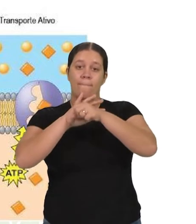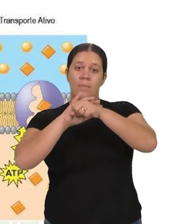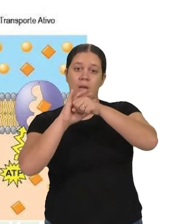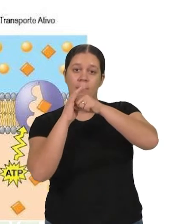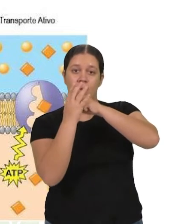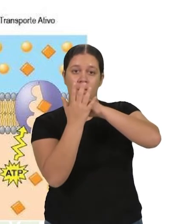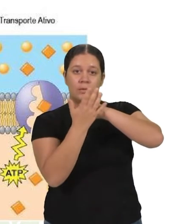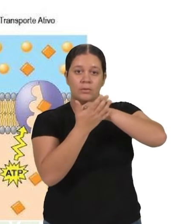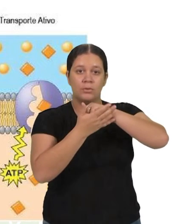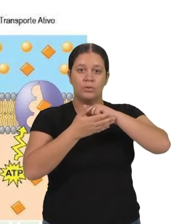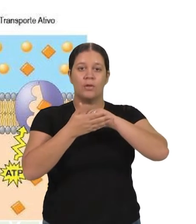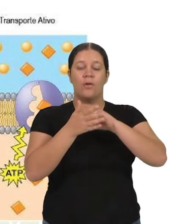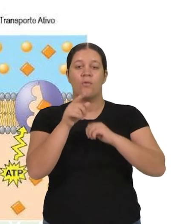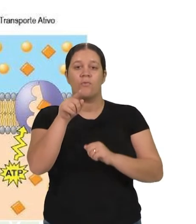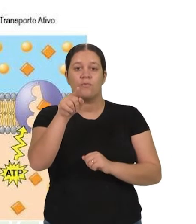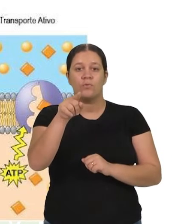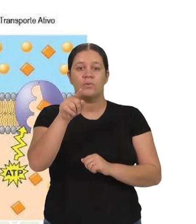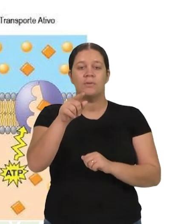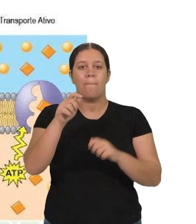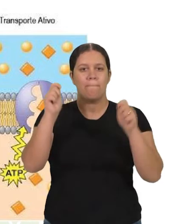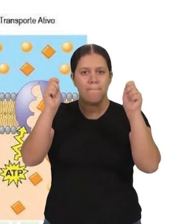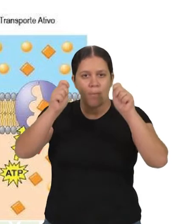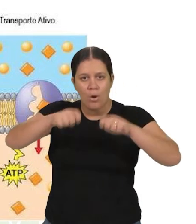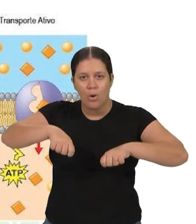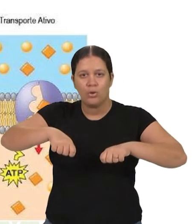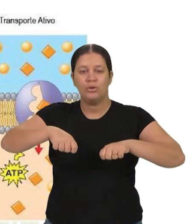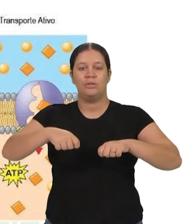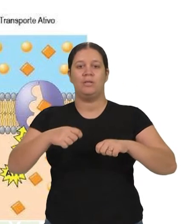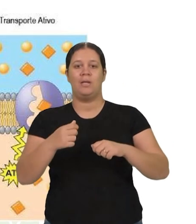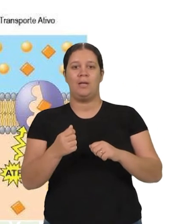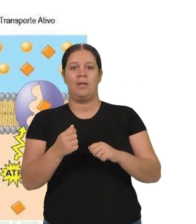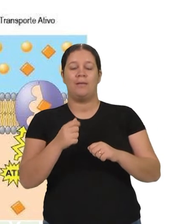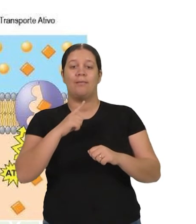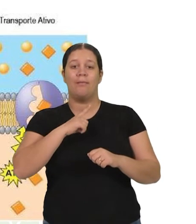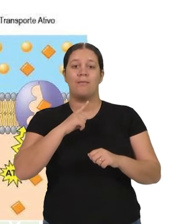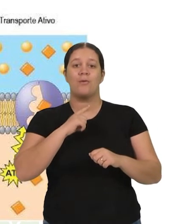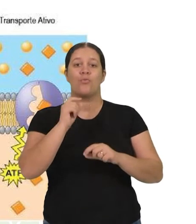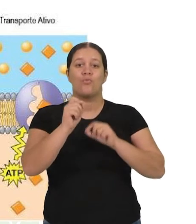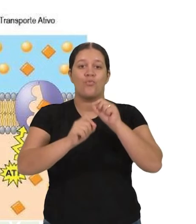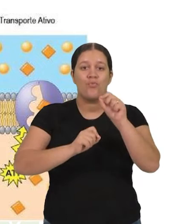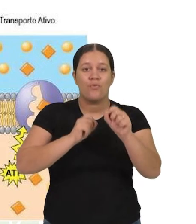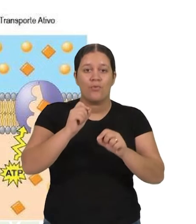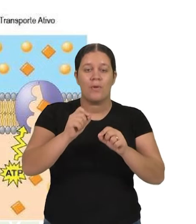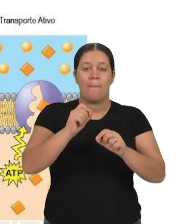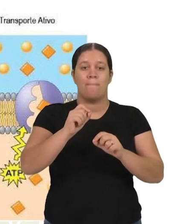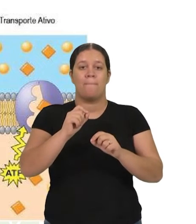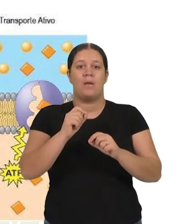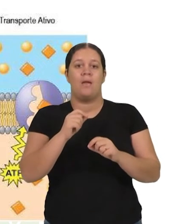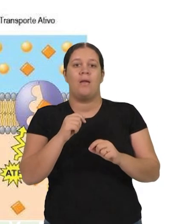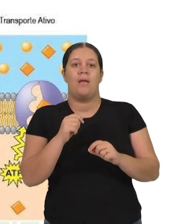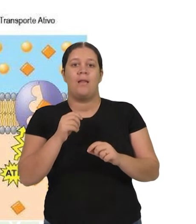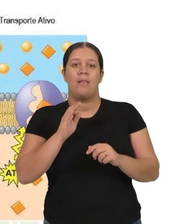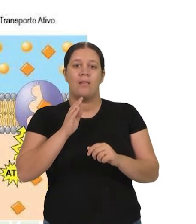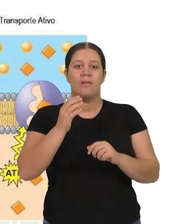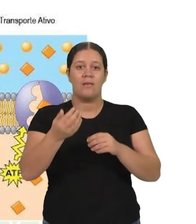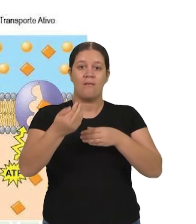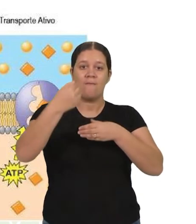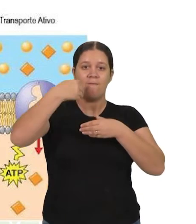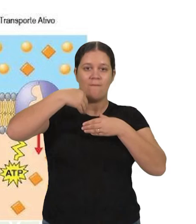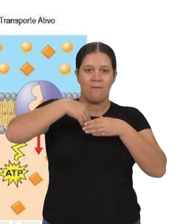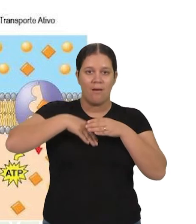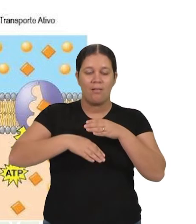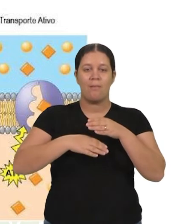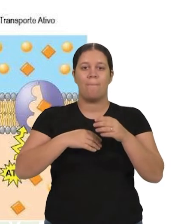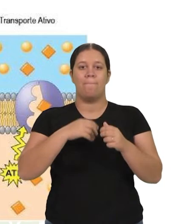Por essa membrana plasmática, como eu te disse, você tem um transporte de substâncias. E esse transporte ele pode ser passivo ou